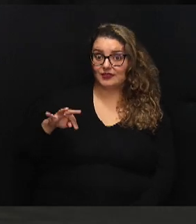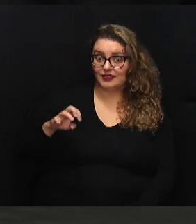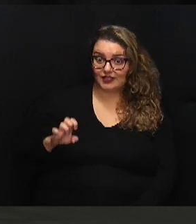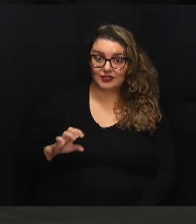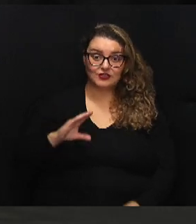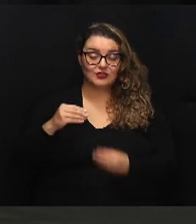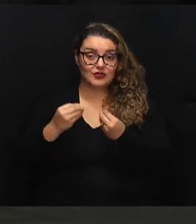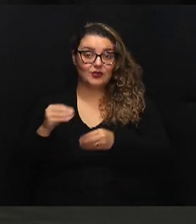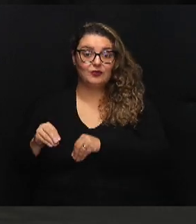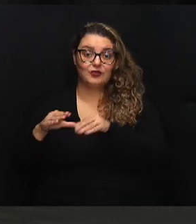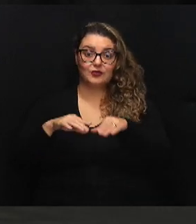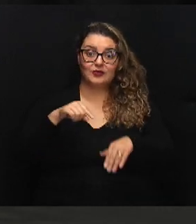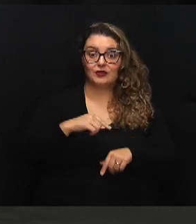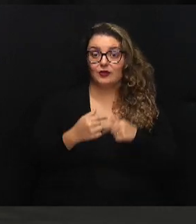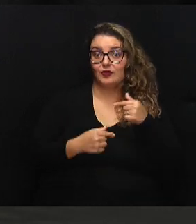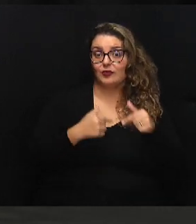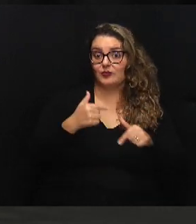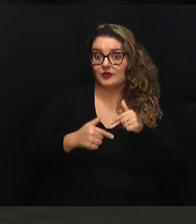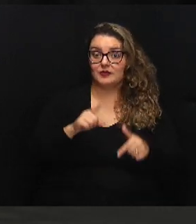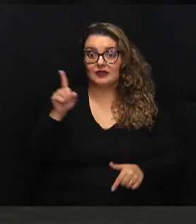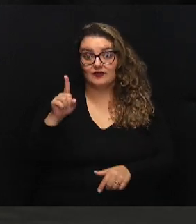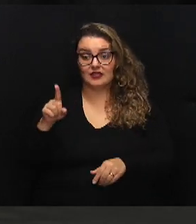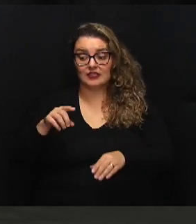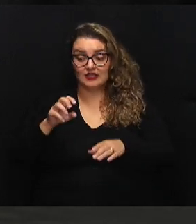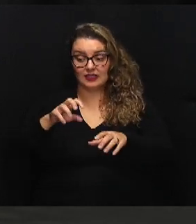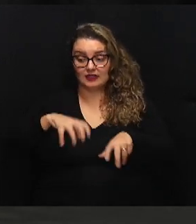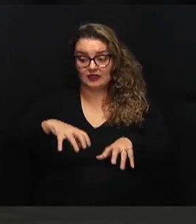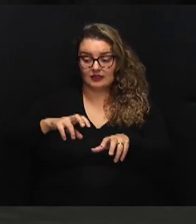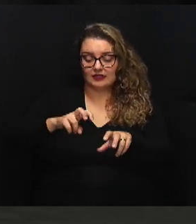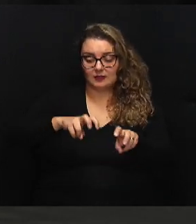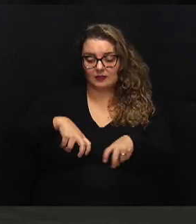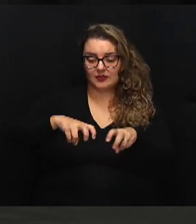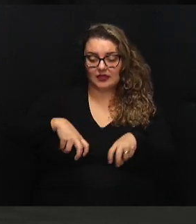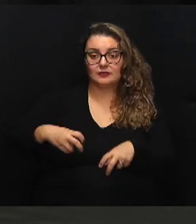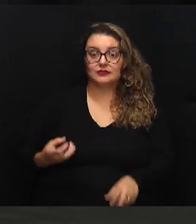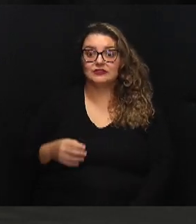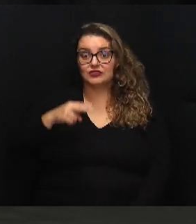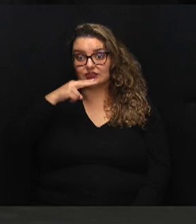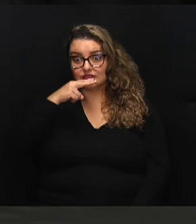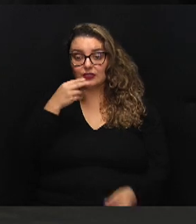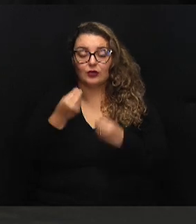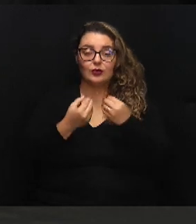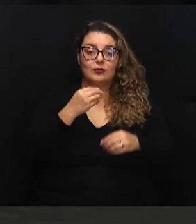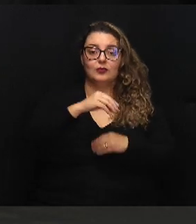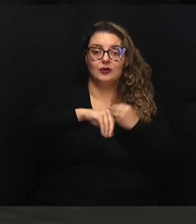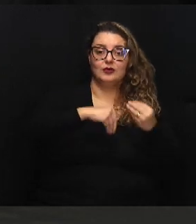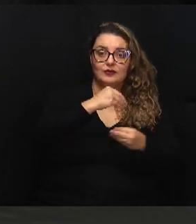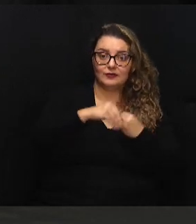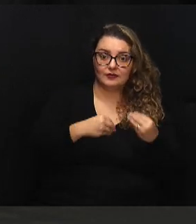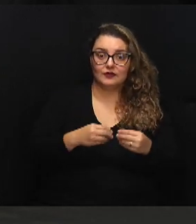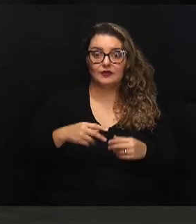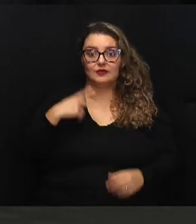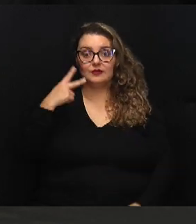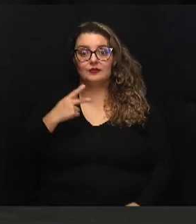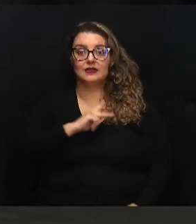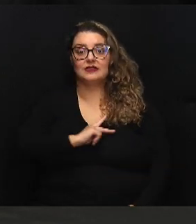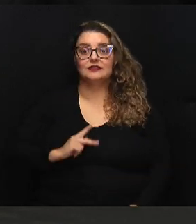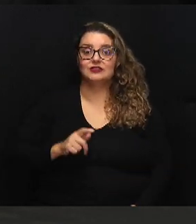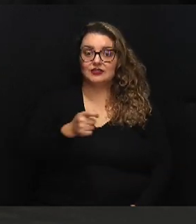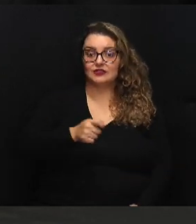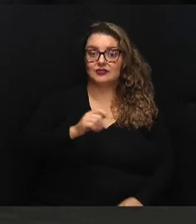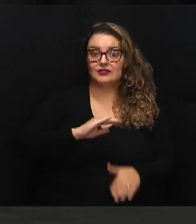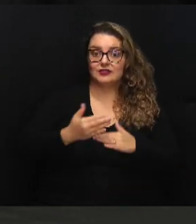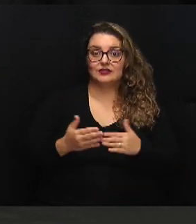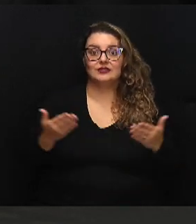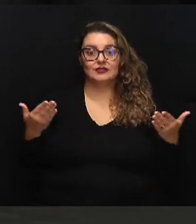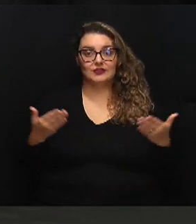ele trabalhava lá na plantação de cana, depois como se envolveu na política, foi presidente de associação de bairro e agora a gente vai falar com ele que